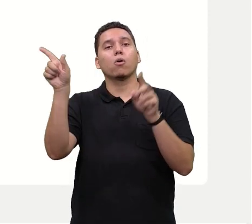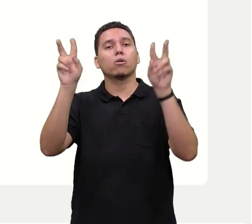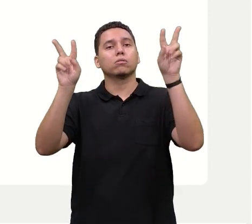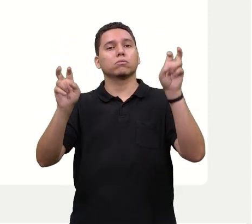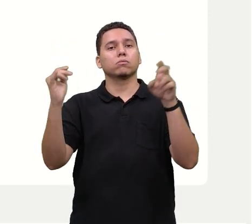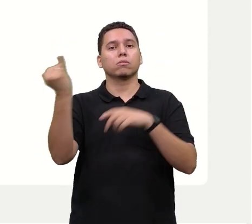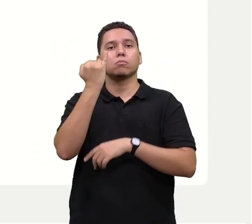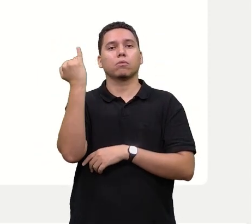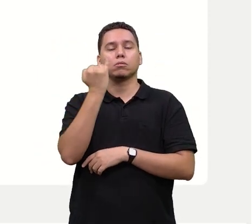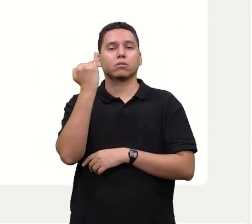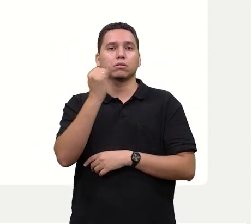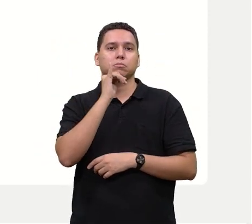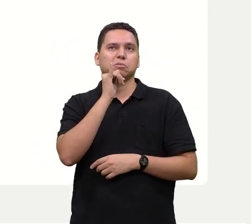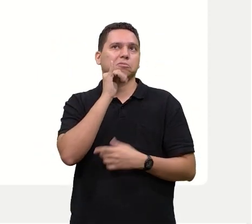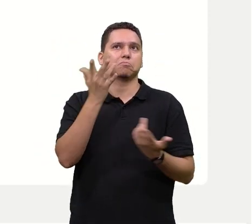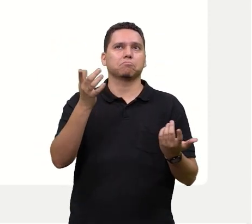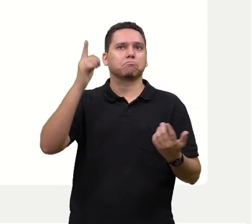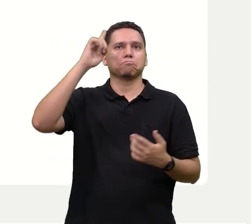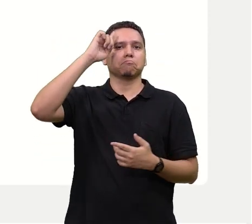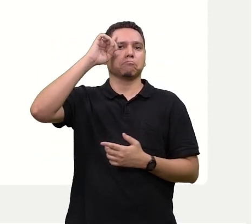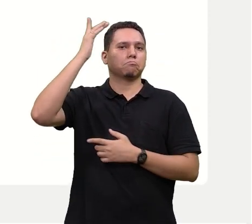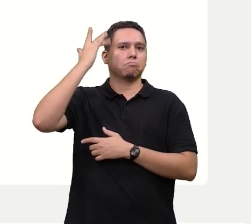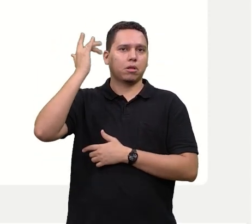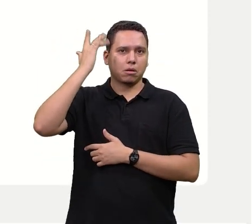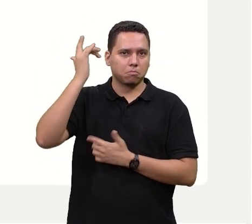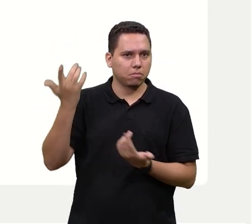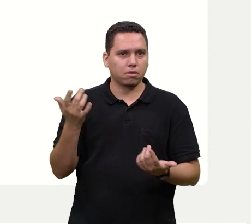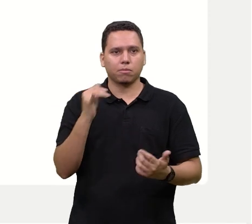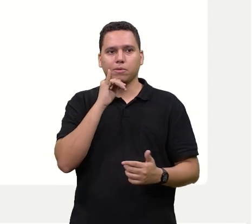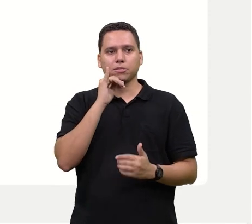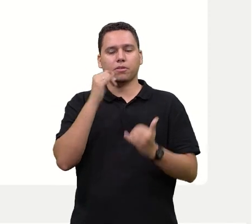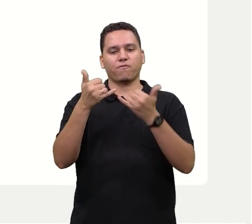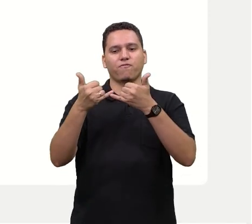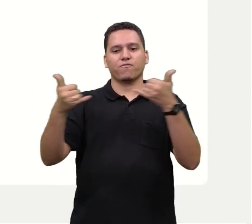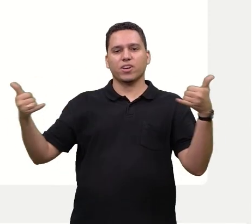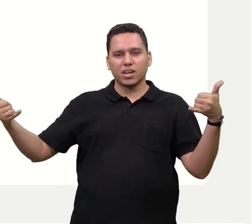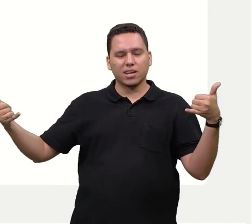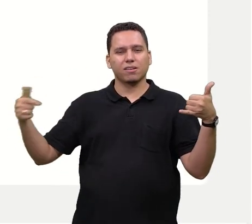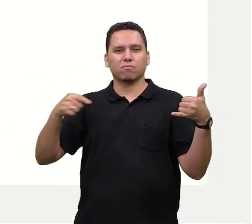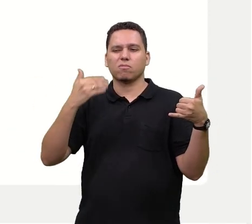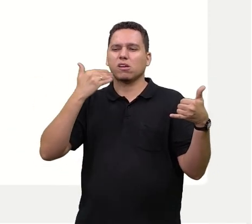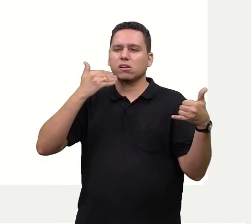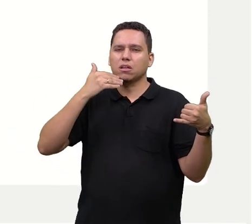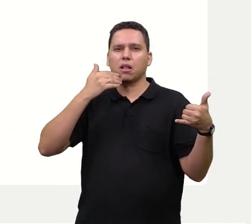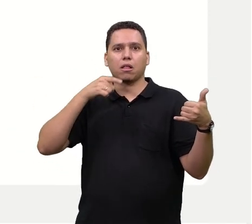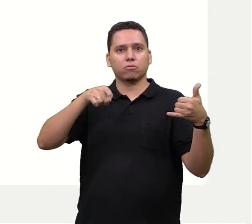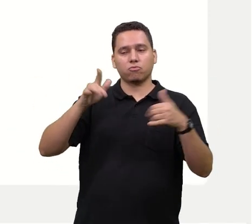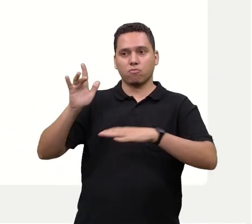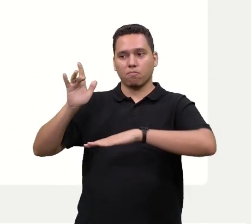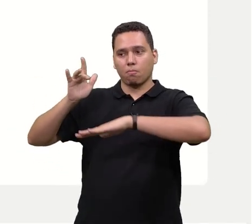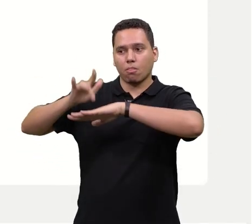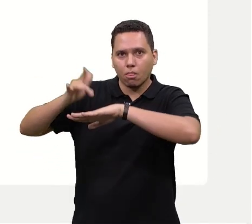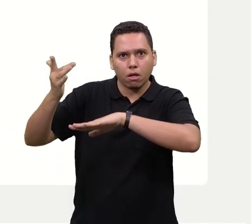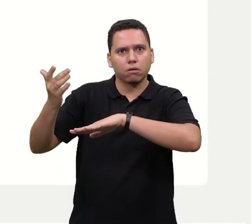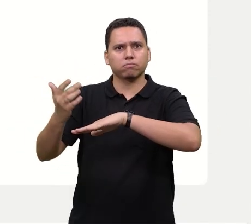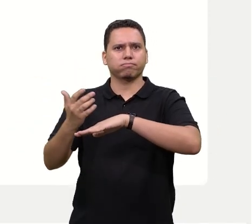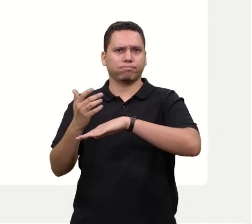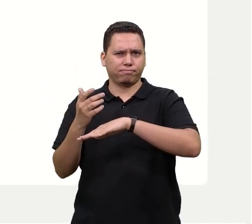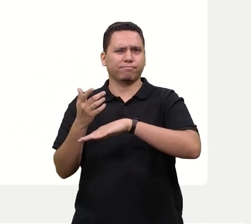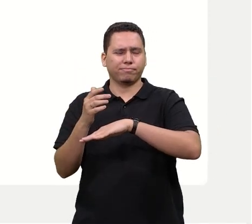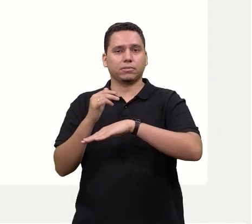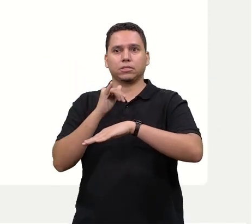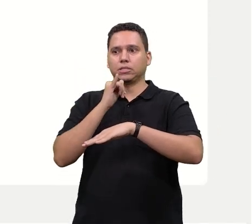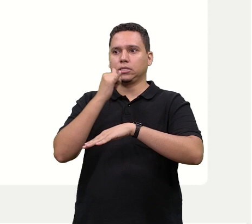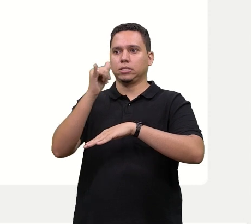do dia a dia, seria contato entre fios, nesse caso sem cabo, você acaba levando choque. Quando você esfrega o pente no cabelo, você tem um exemplo